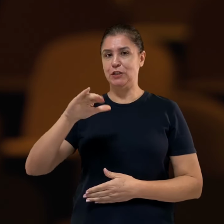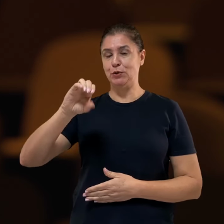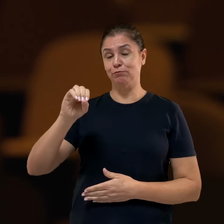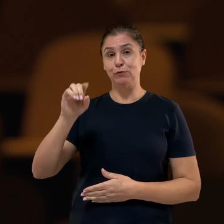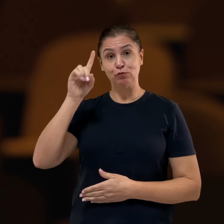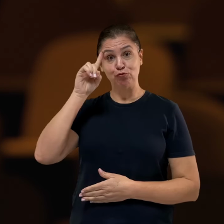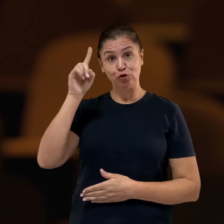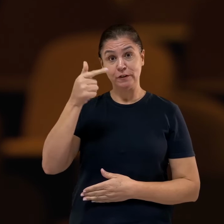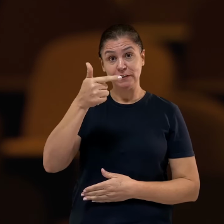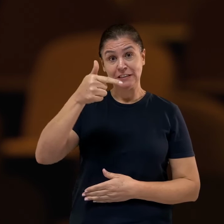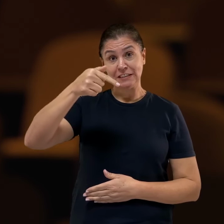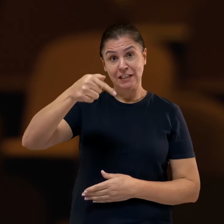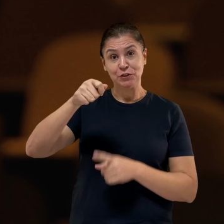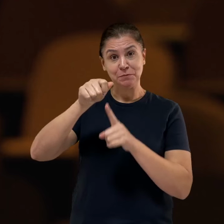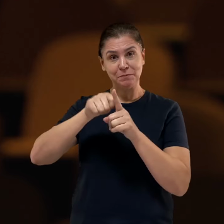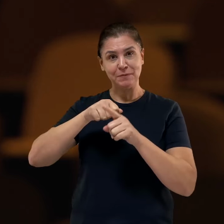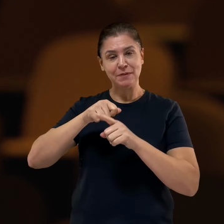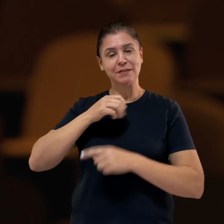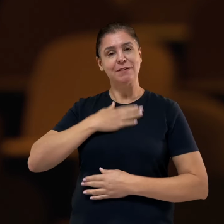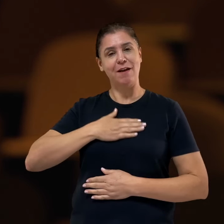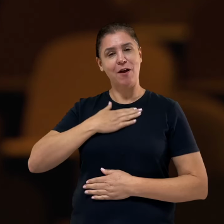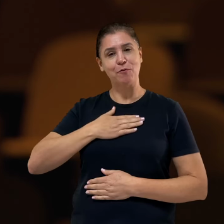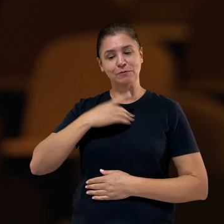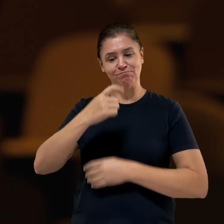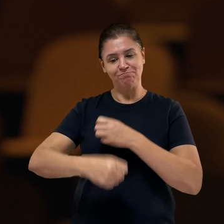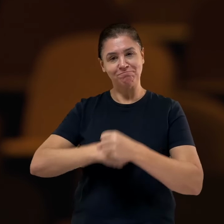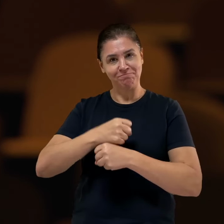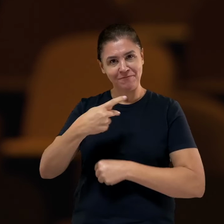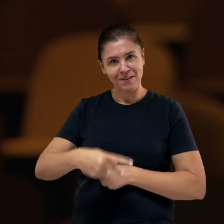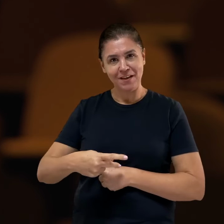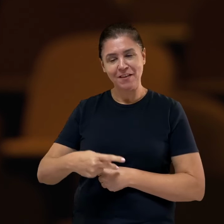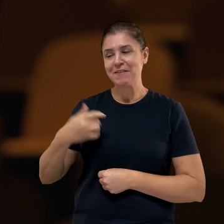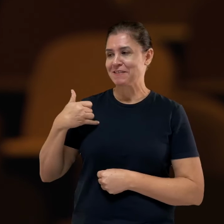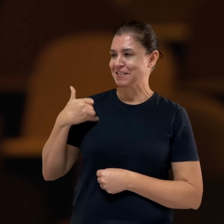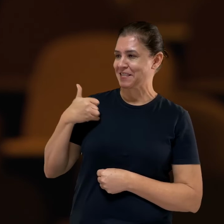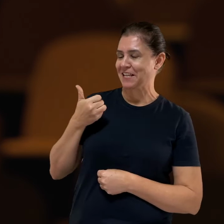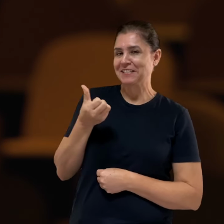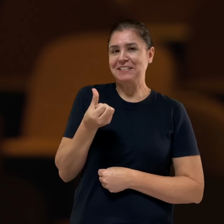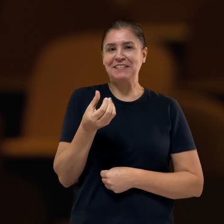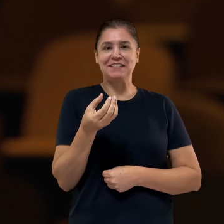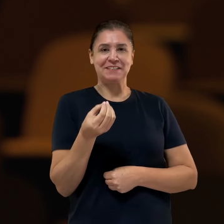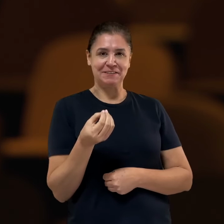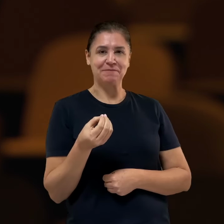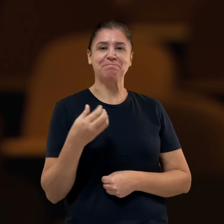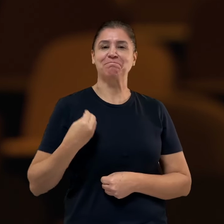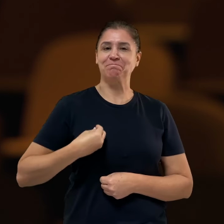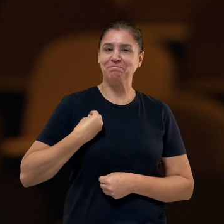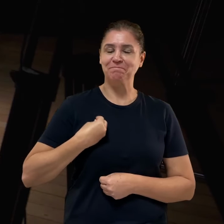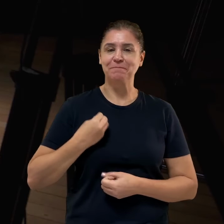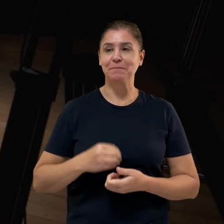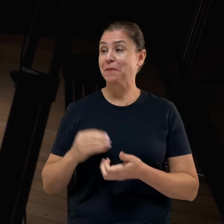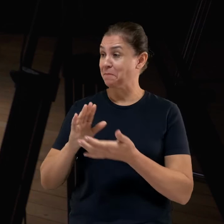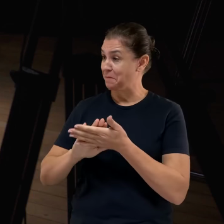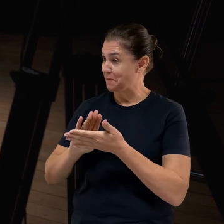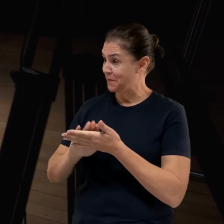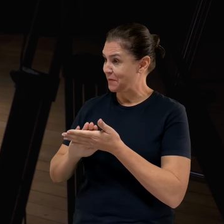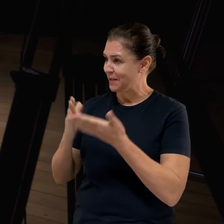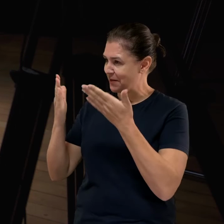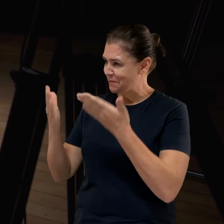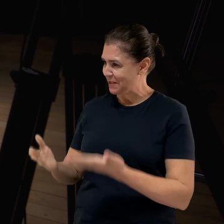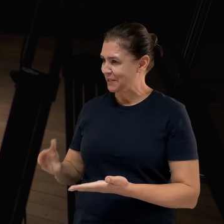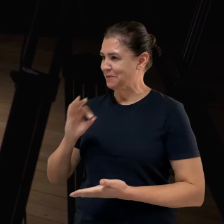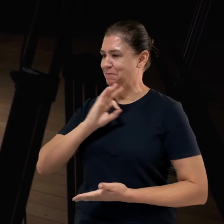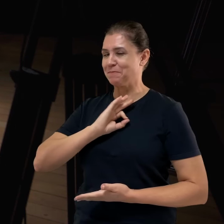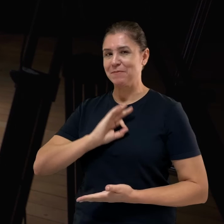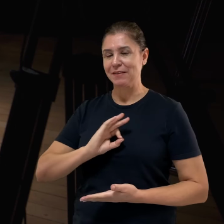que no dia 27 de agosto de 2024, completa 60 anos de vida. Parabéns,